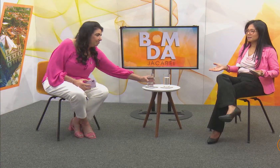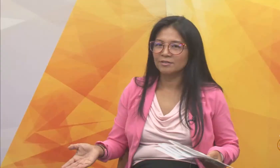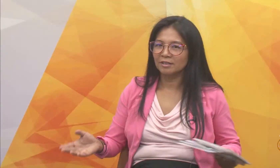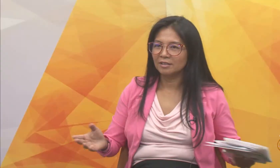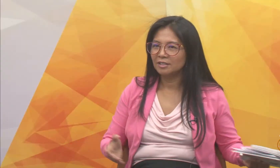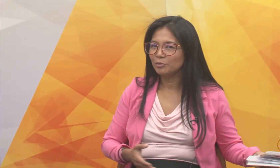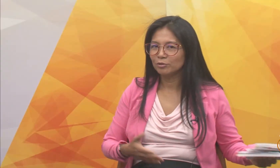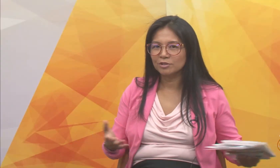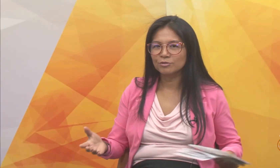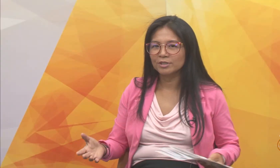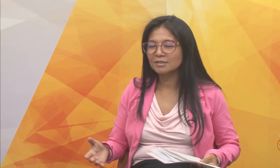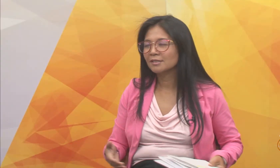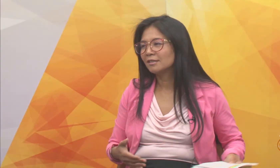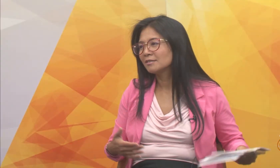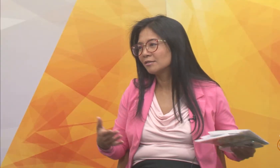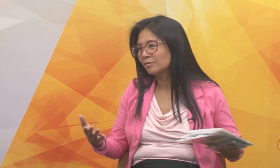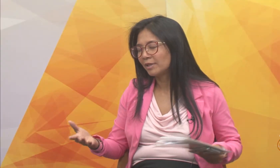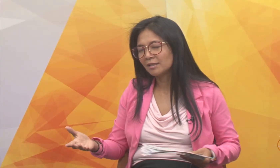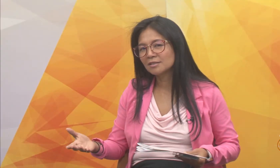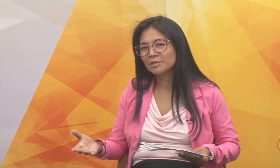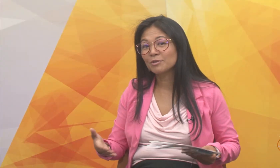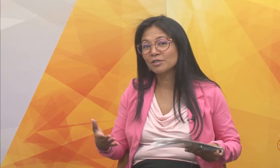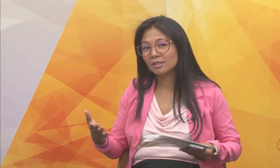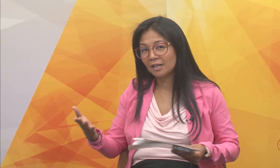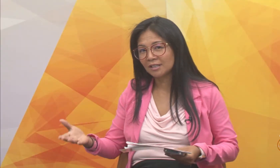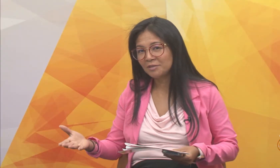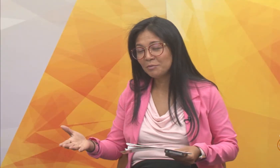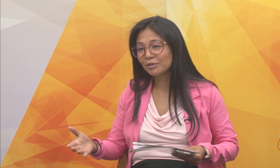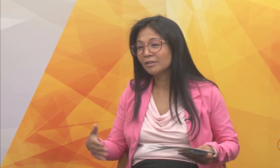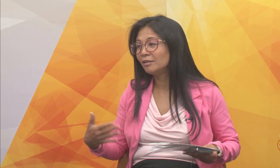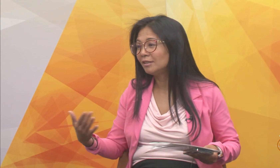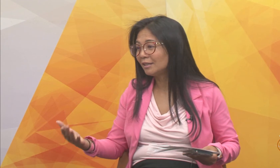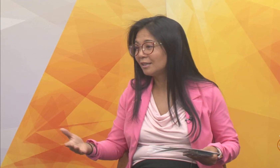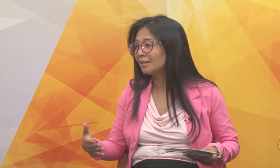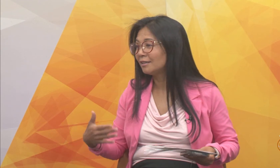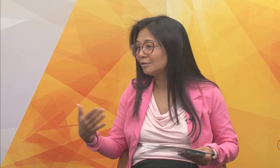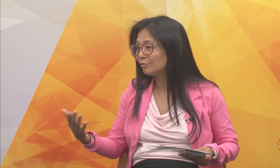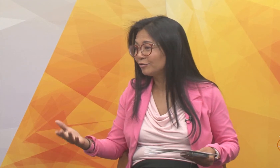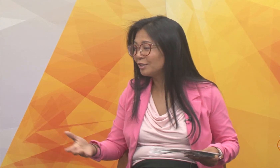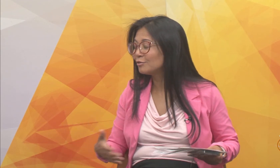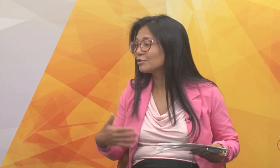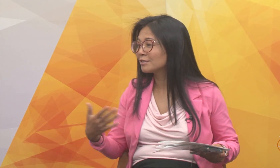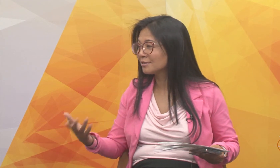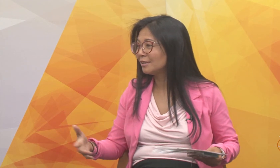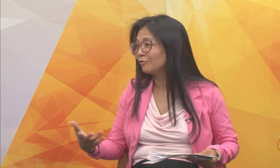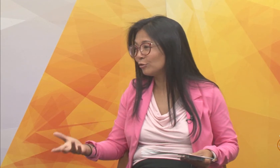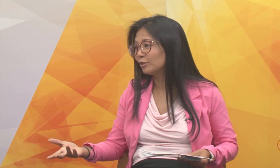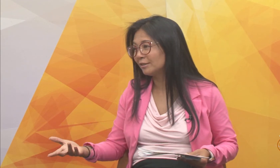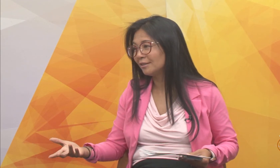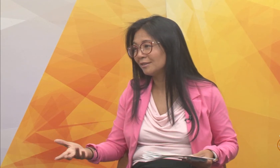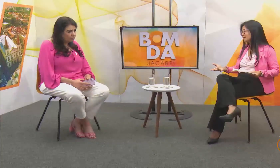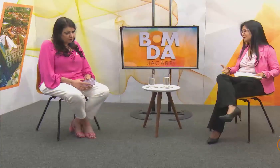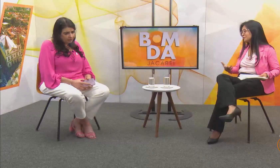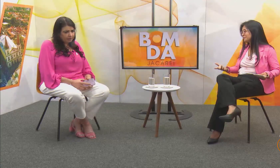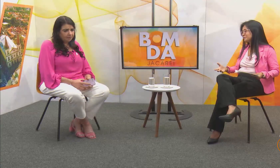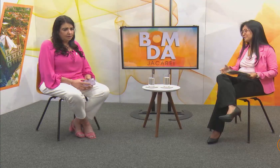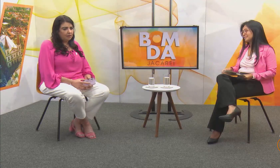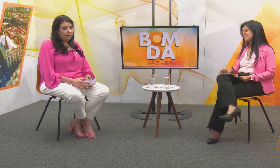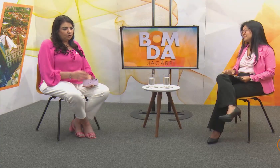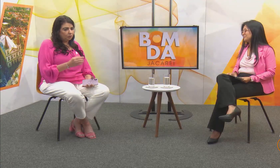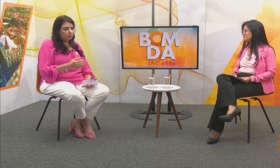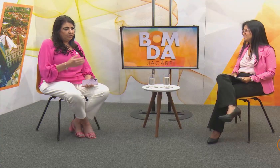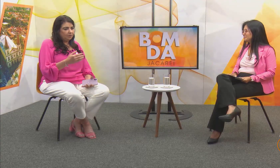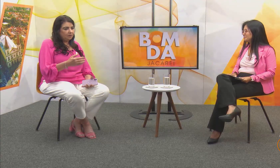também, em relação à gripe, outras doenças, tem que ser tomadas, principalmente a gripe, porque o vírus evolui, né? Com